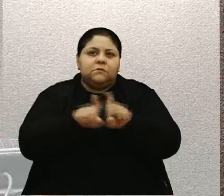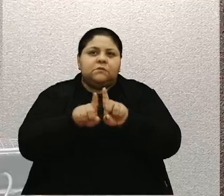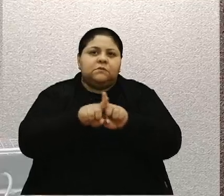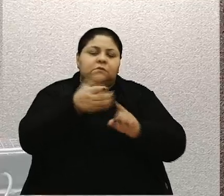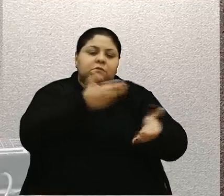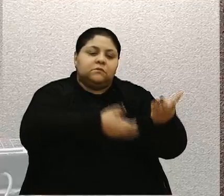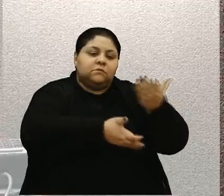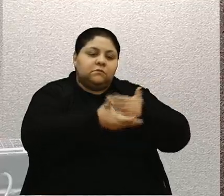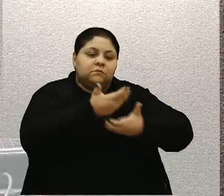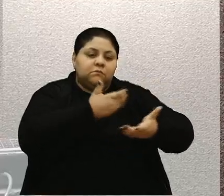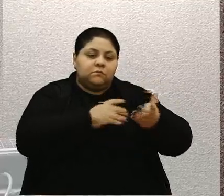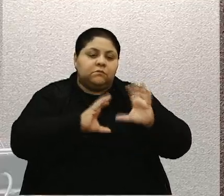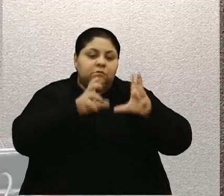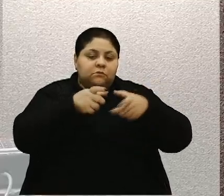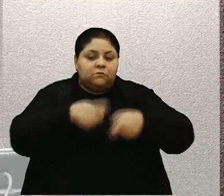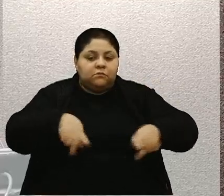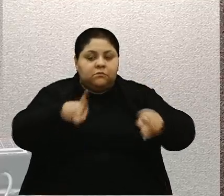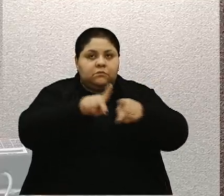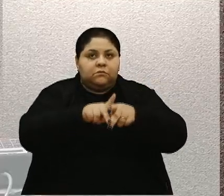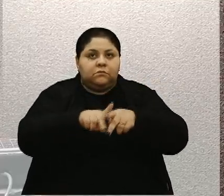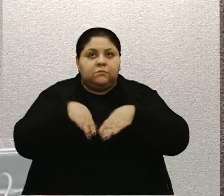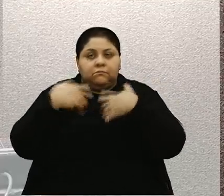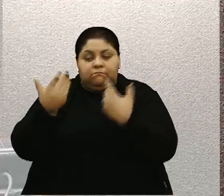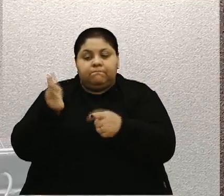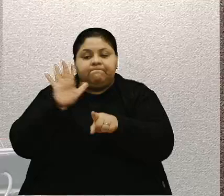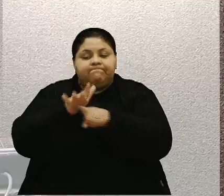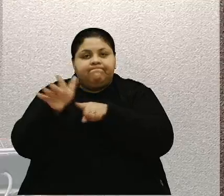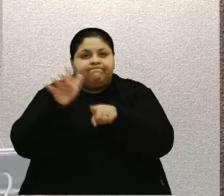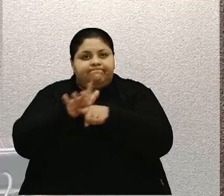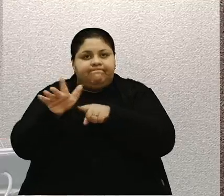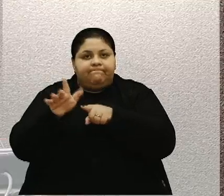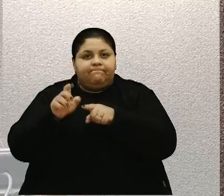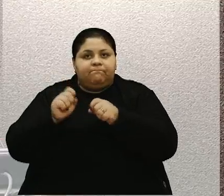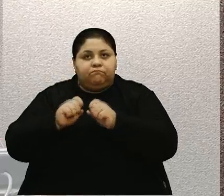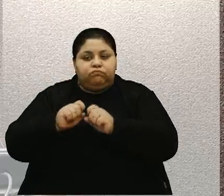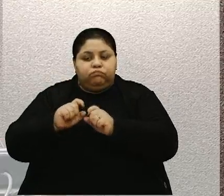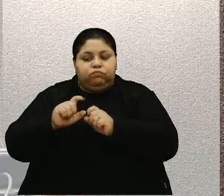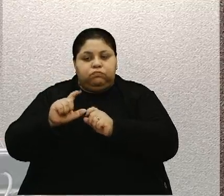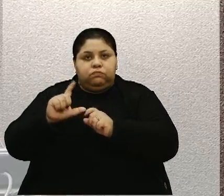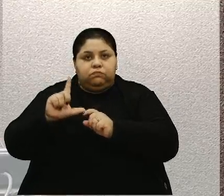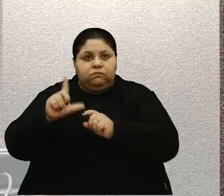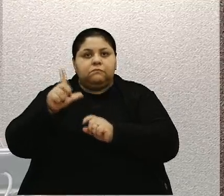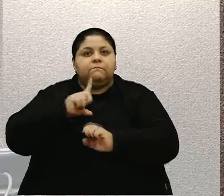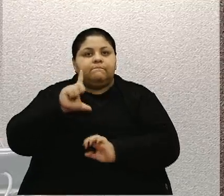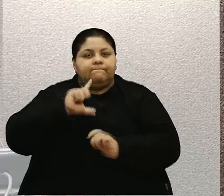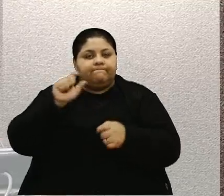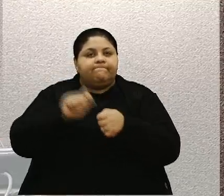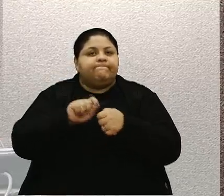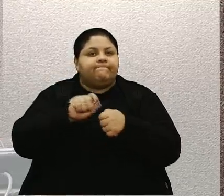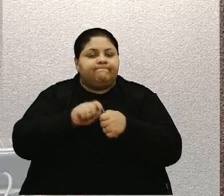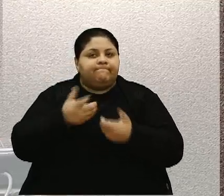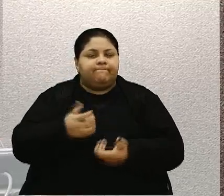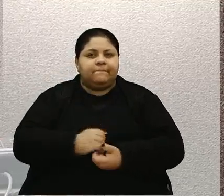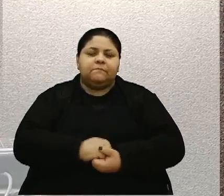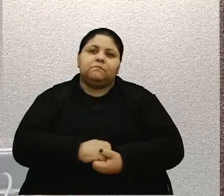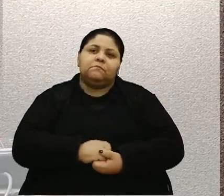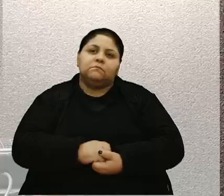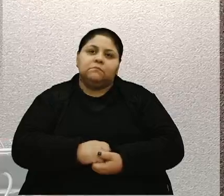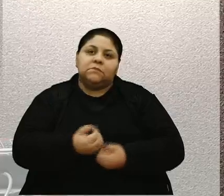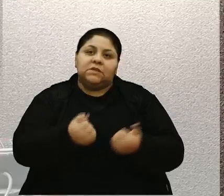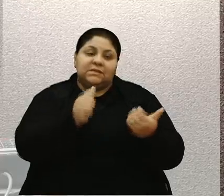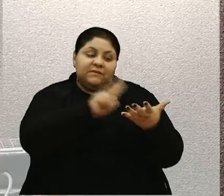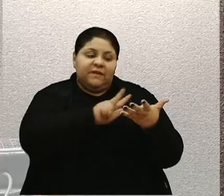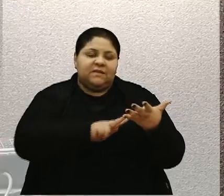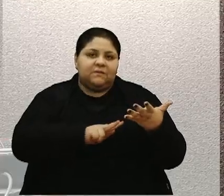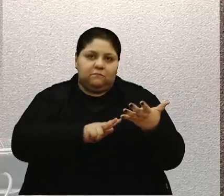a toda essa população. Então a demanda ela é crescente e nós temos que fazer esta análise